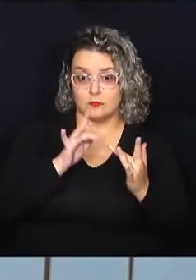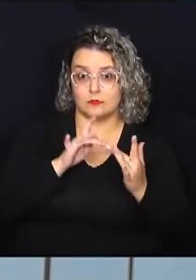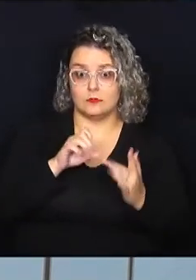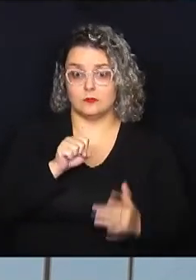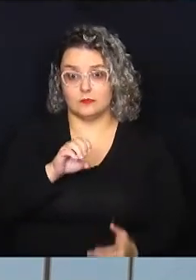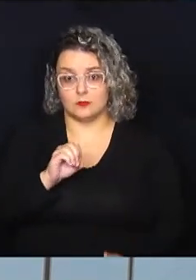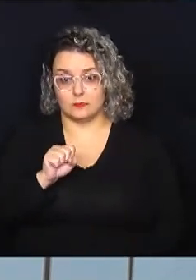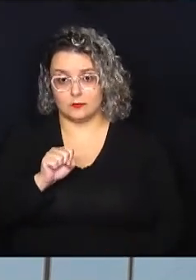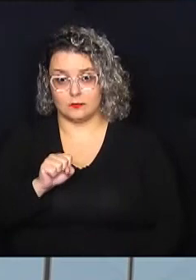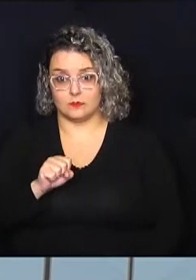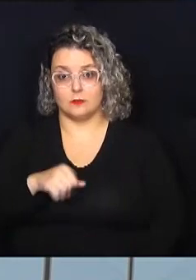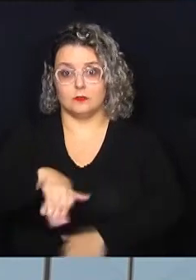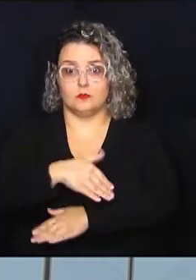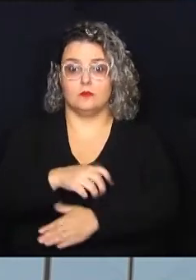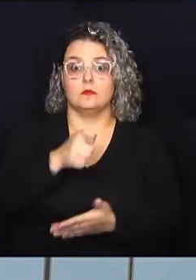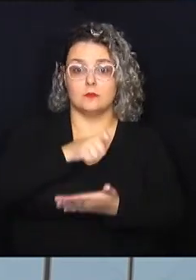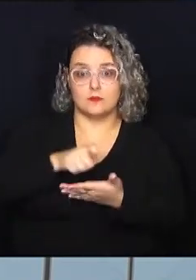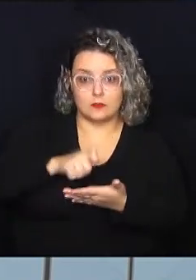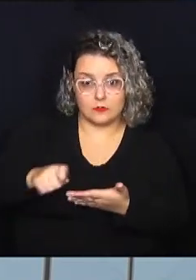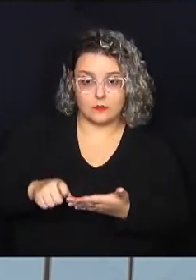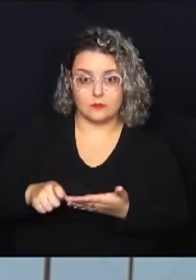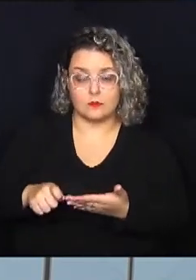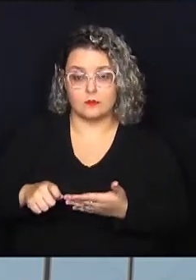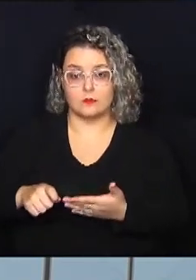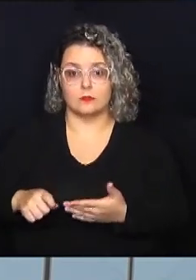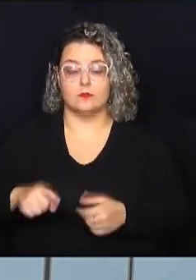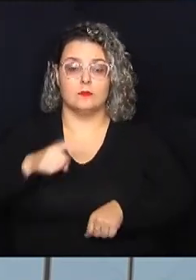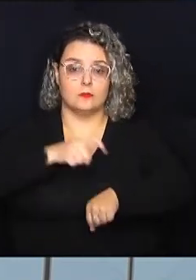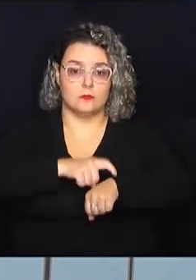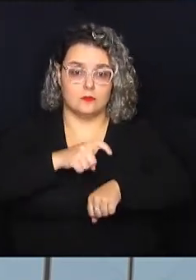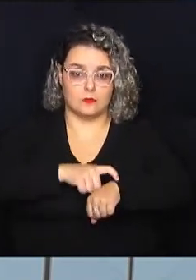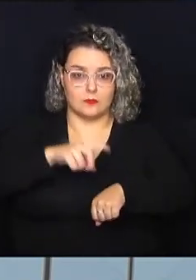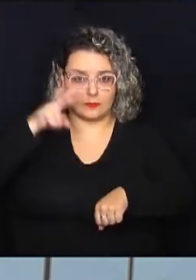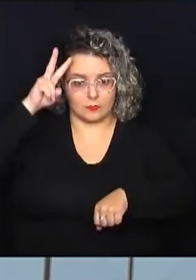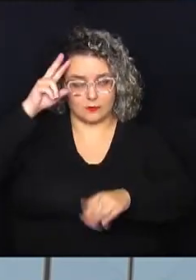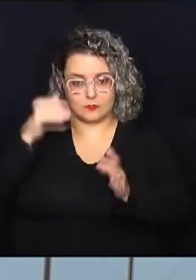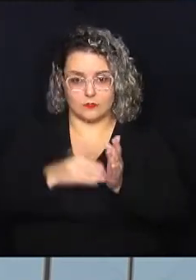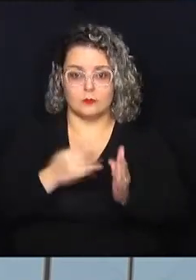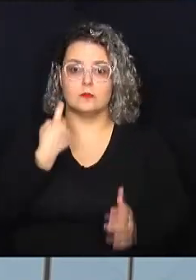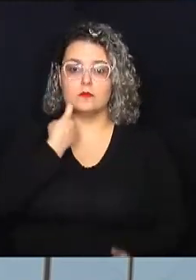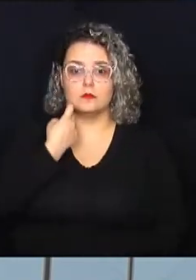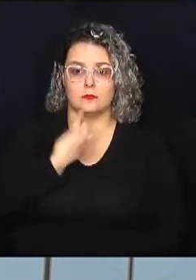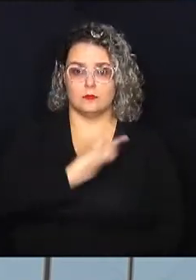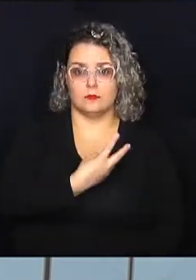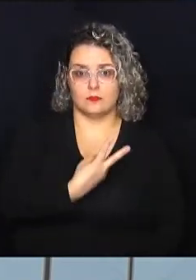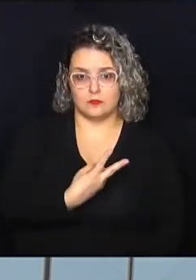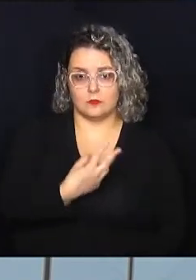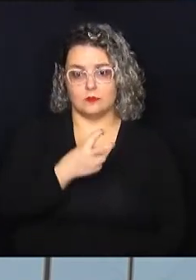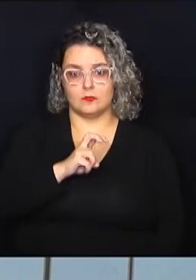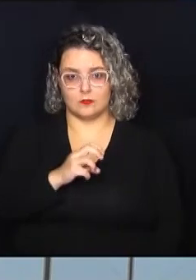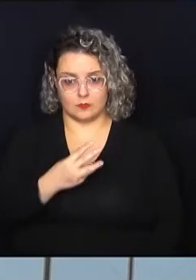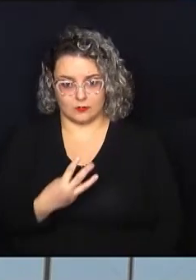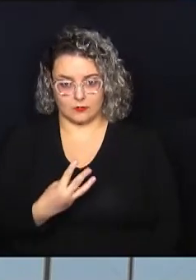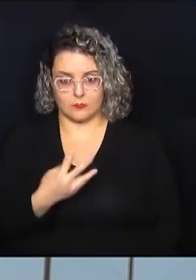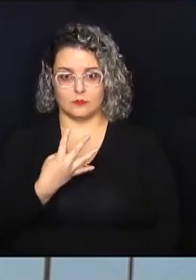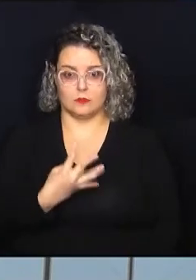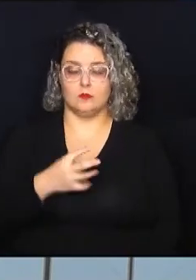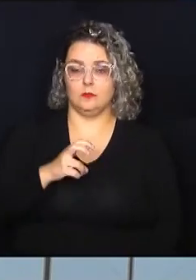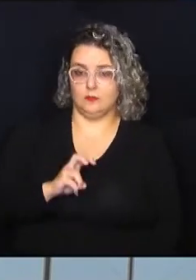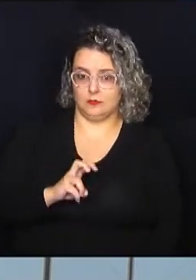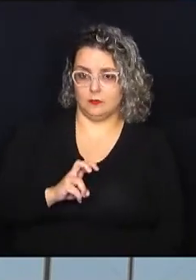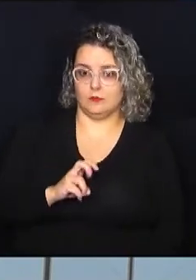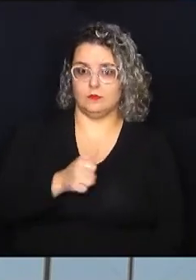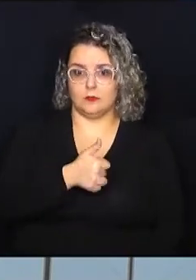SOS Rua anote aí durante o horário comercial telefone é o 3253 45